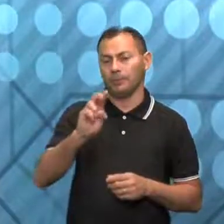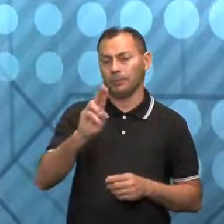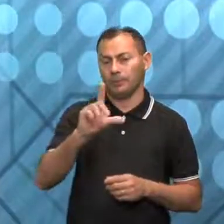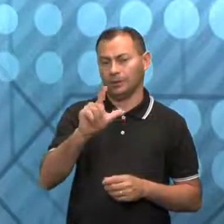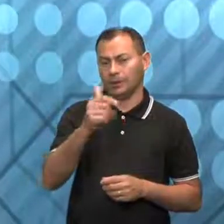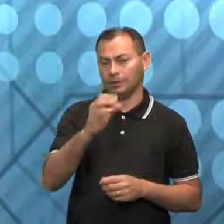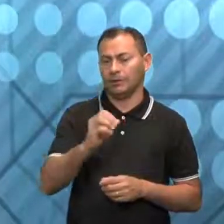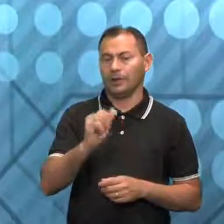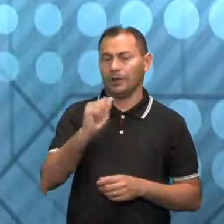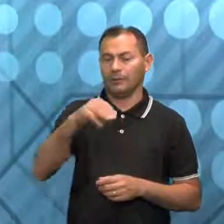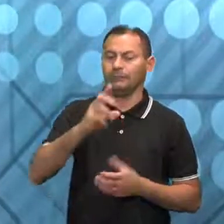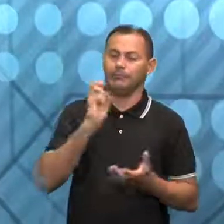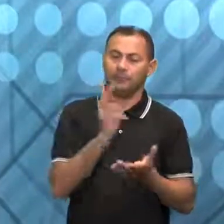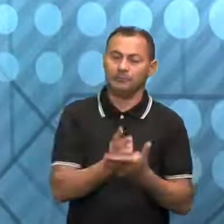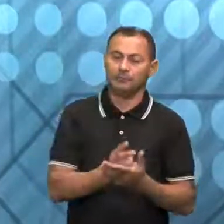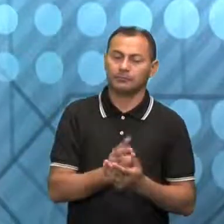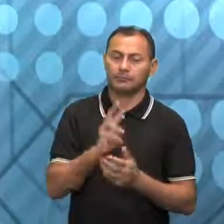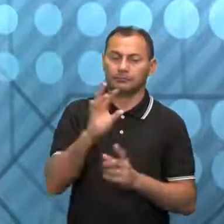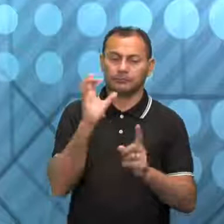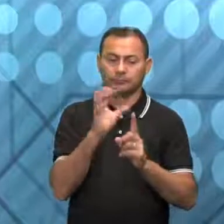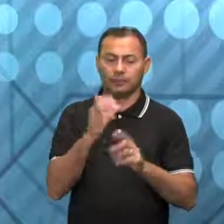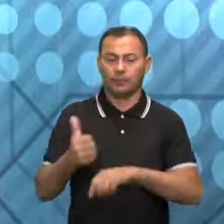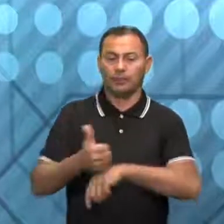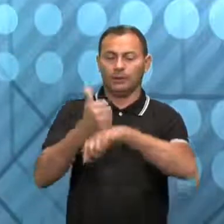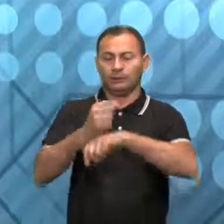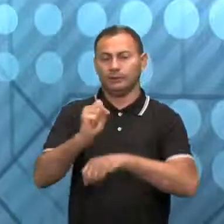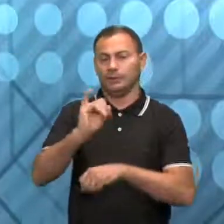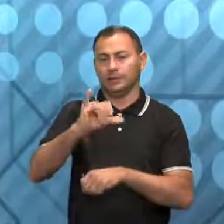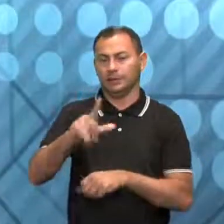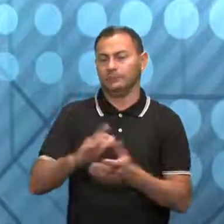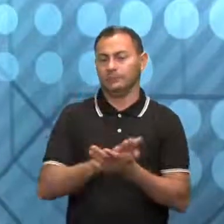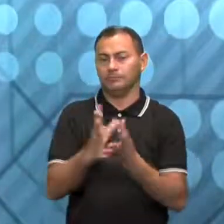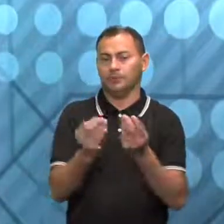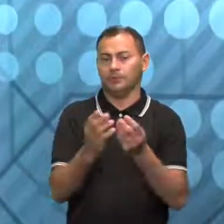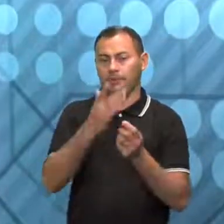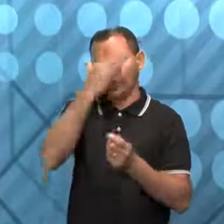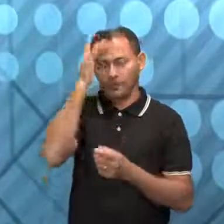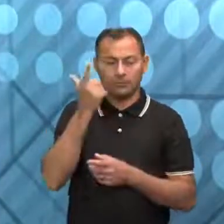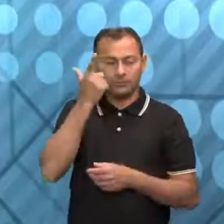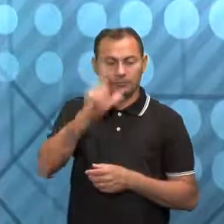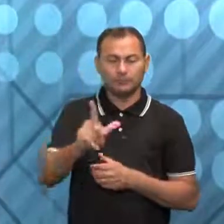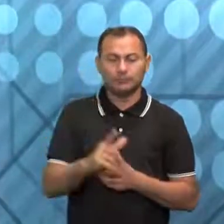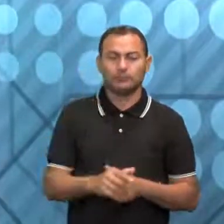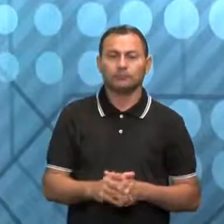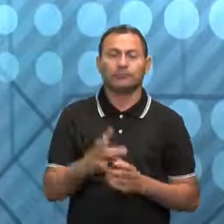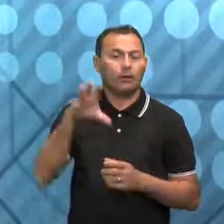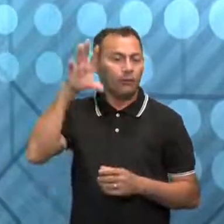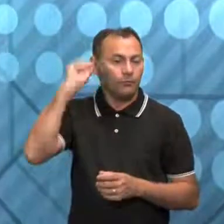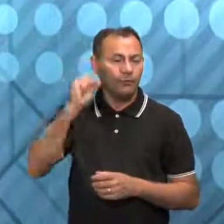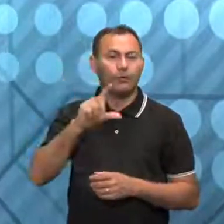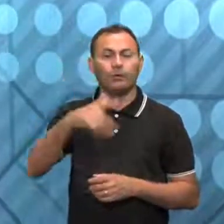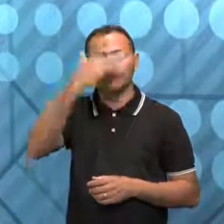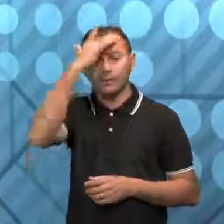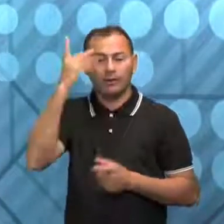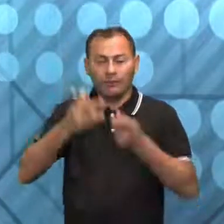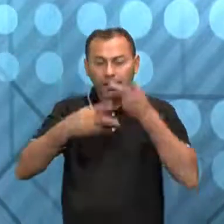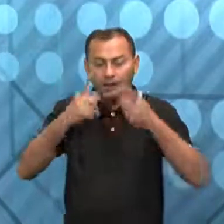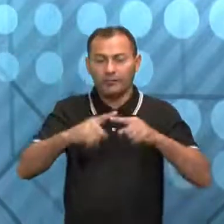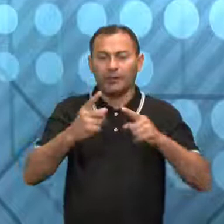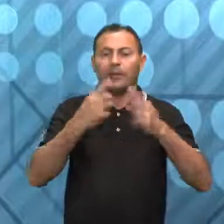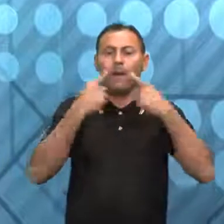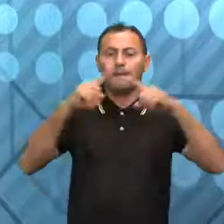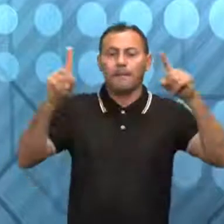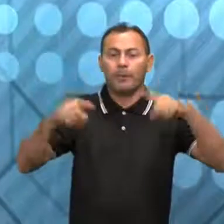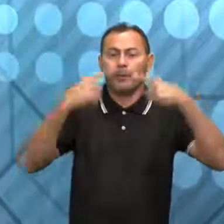AM, porque apesar de que vai afetar a qualidade do sinal, não vai afetar tanto. A pessoa vai conseguir escutar o que a outra está falando. Mas quando eu falo